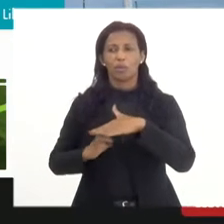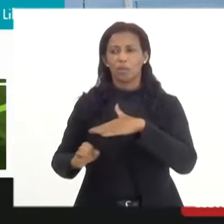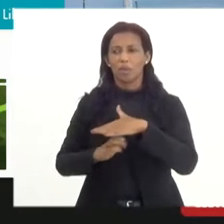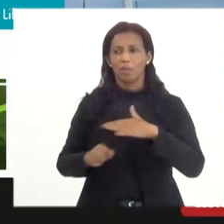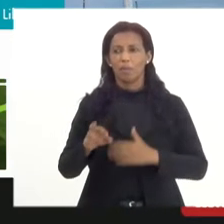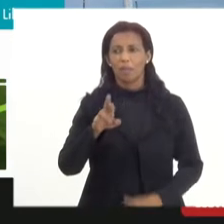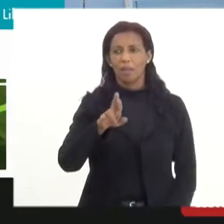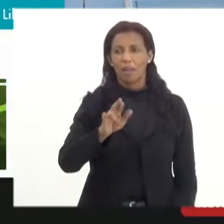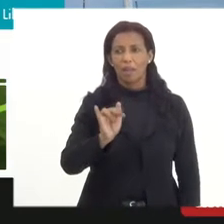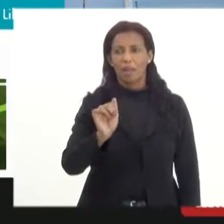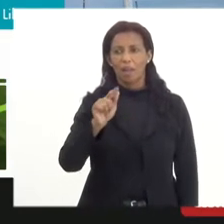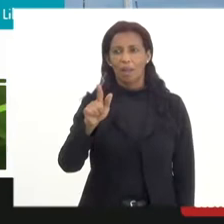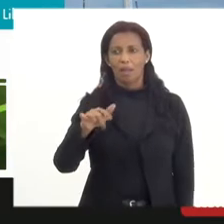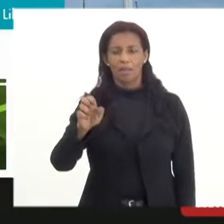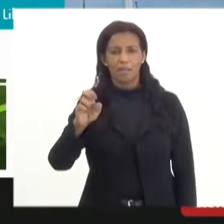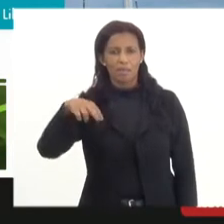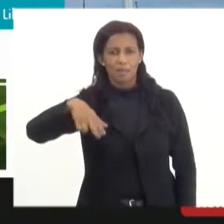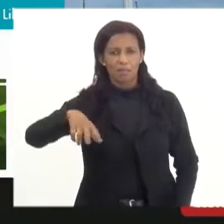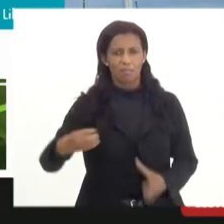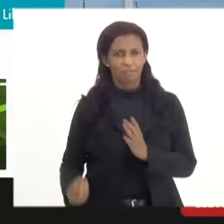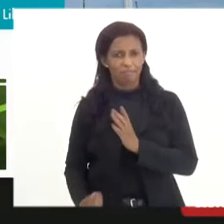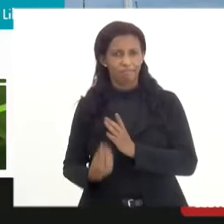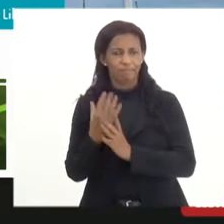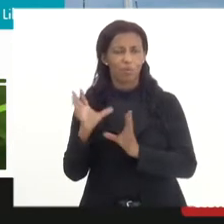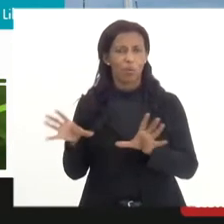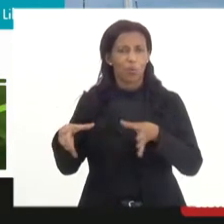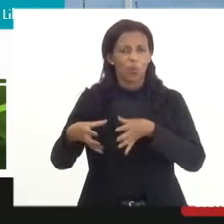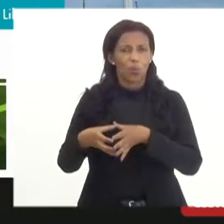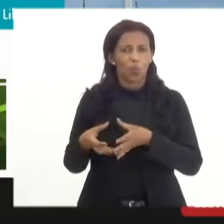de etanol, para criar a Raizen, um grupo de